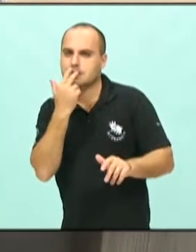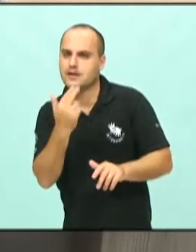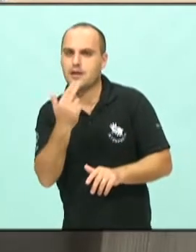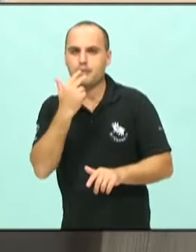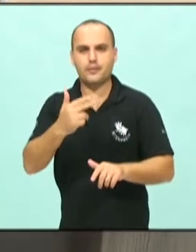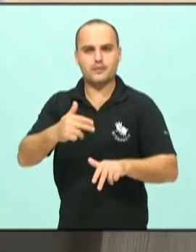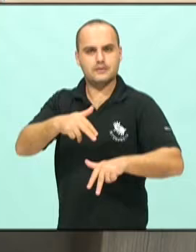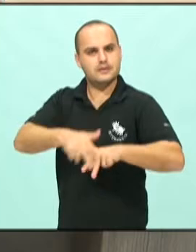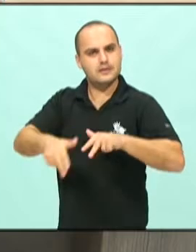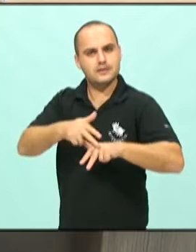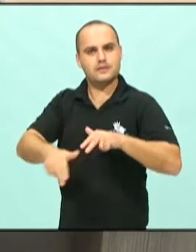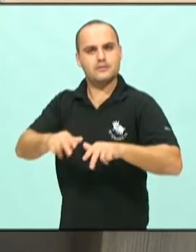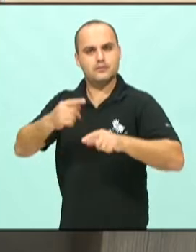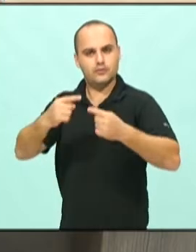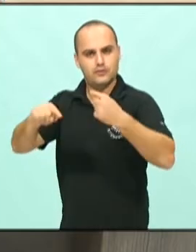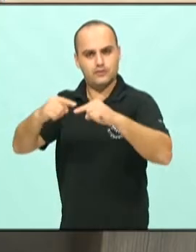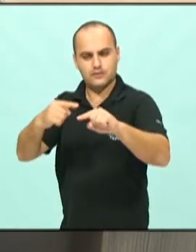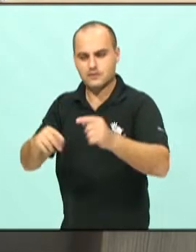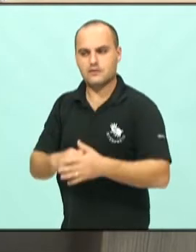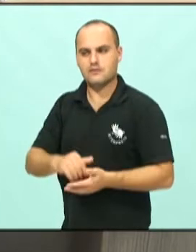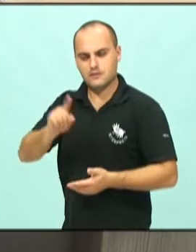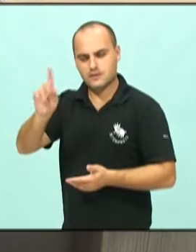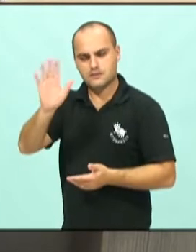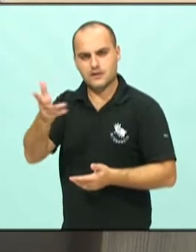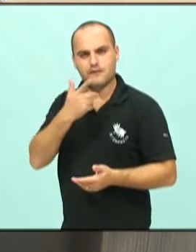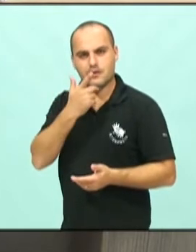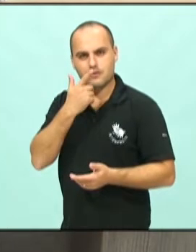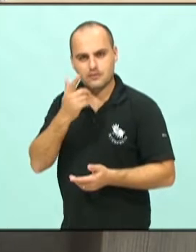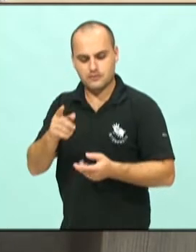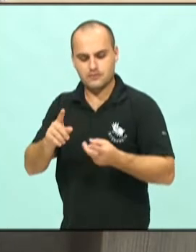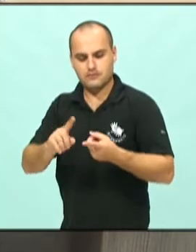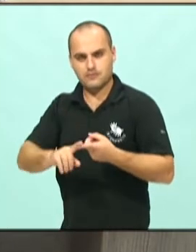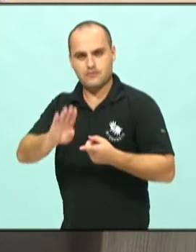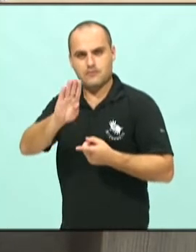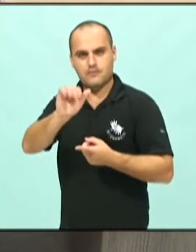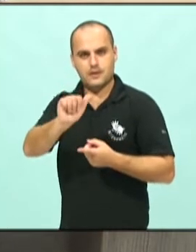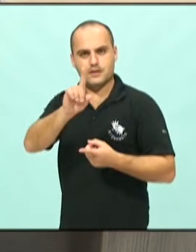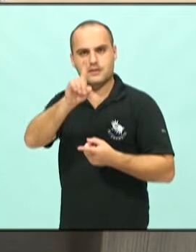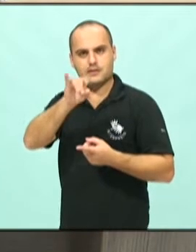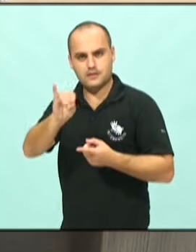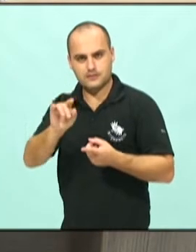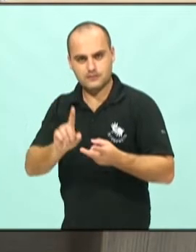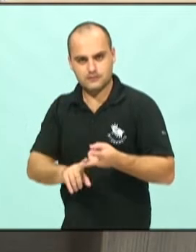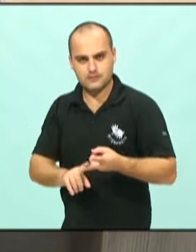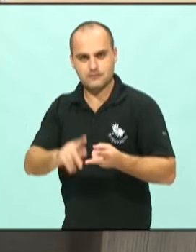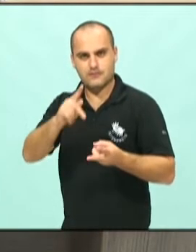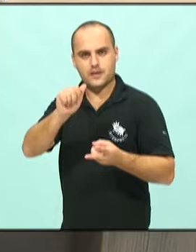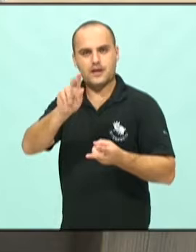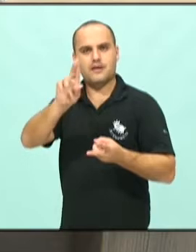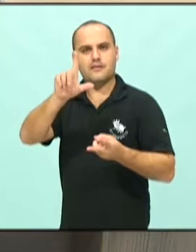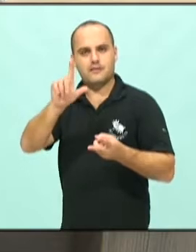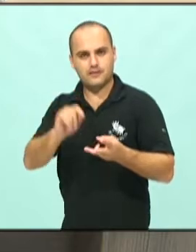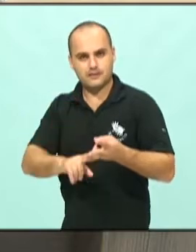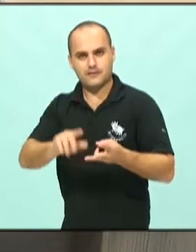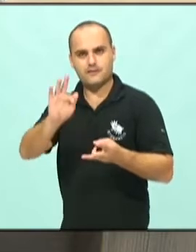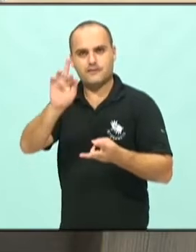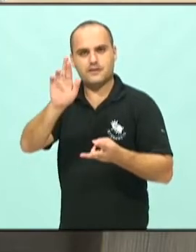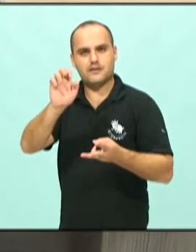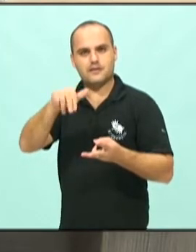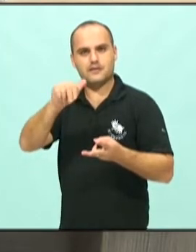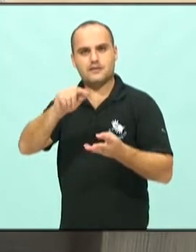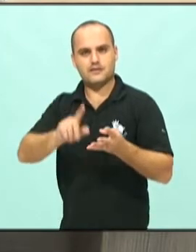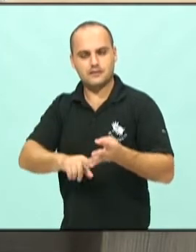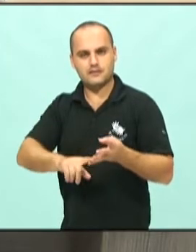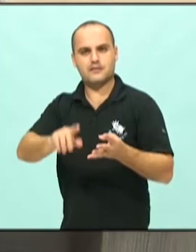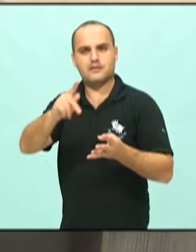São interpretadas pelas vozes, você falou, Badi Assad. Badi Assad. Paula Santoro, Fernanda Rosa, Ana Paula da